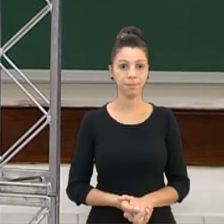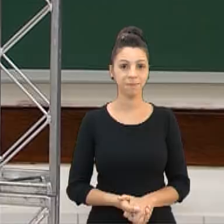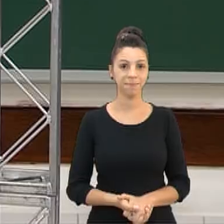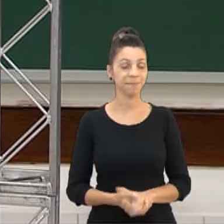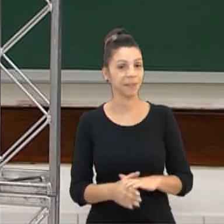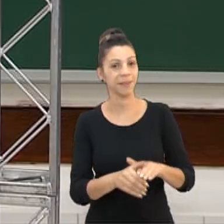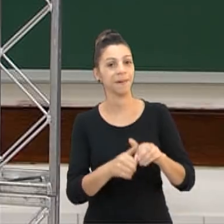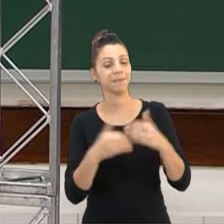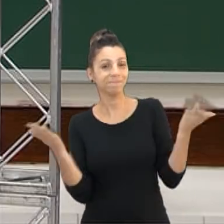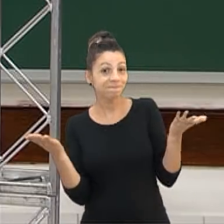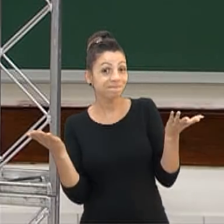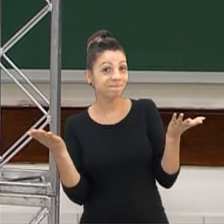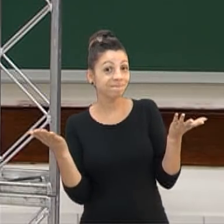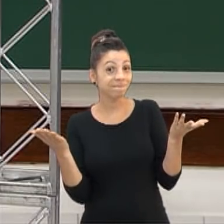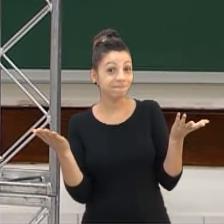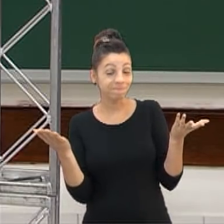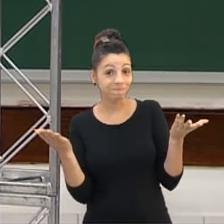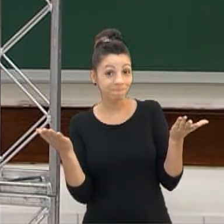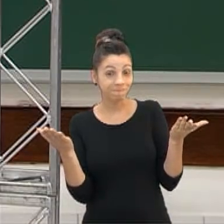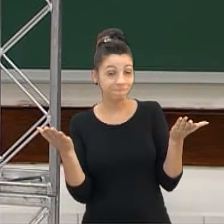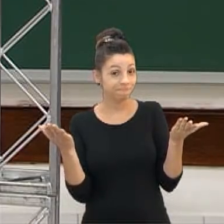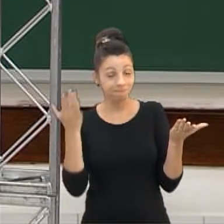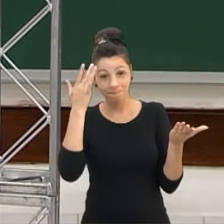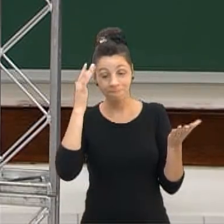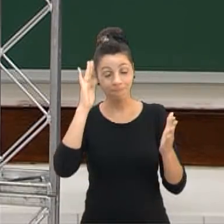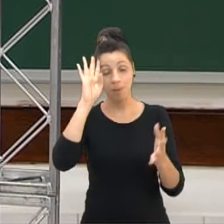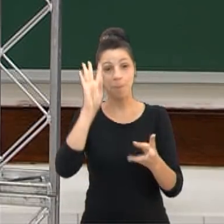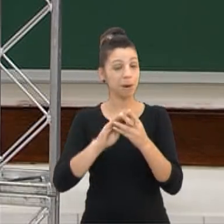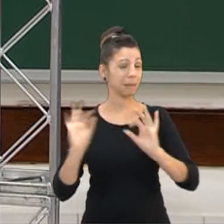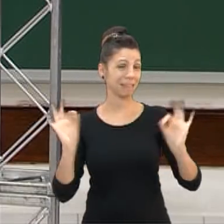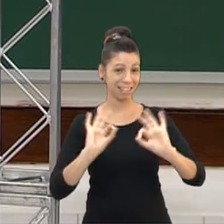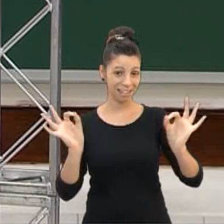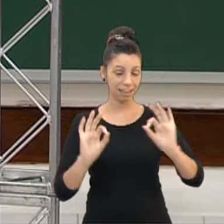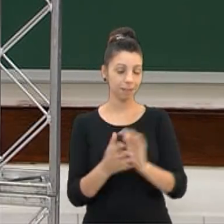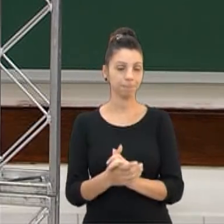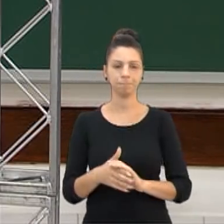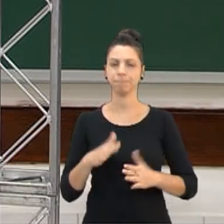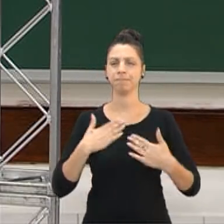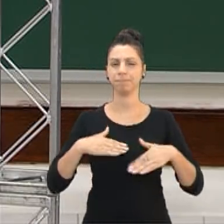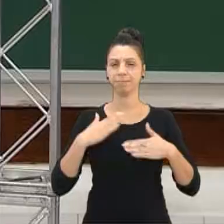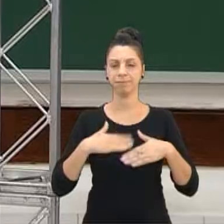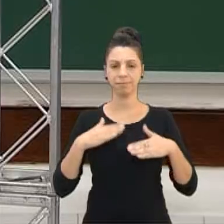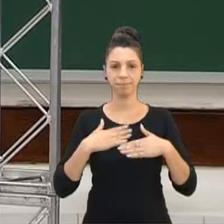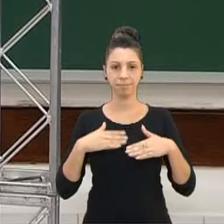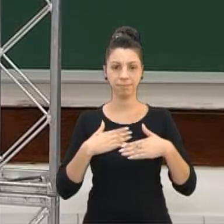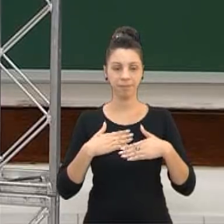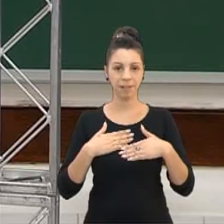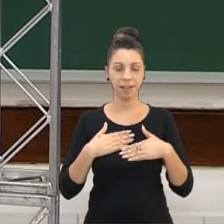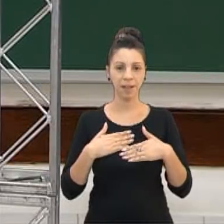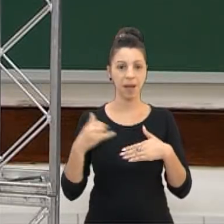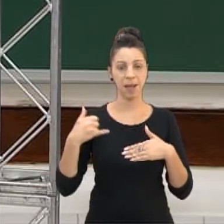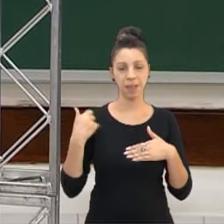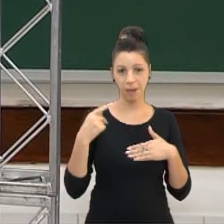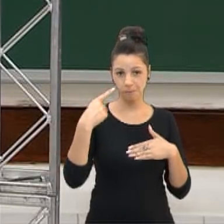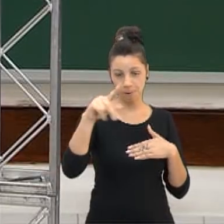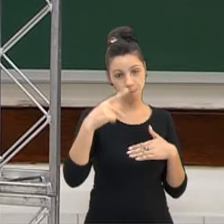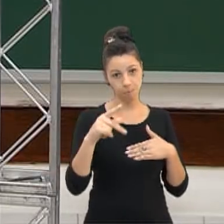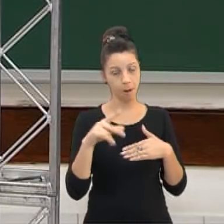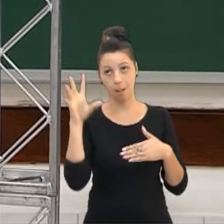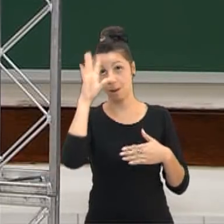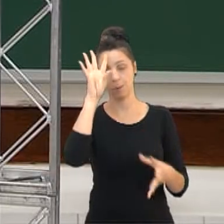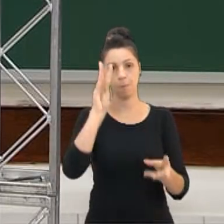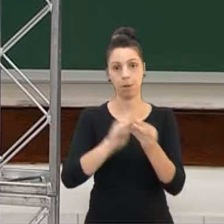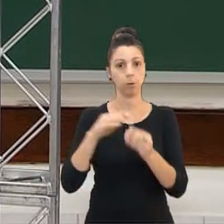Fala, minha gente! E aí, não entendeu nada? Ah, fica tranquilo que eu também, quando tinha a sua idade, não pegava tudo assim